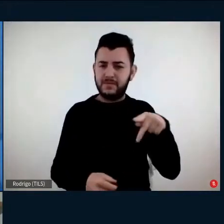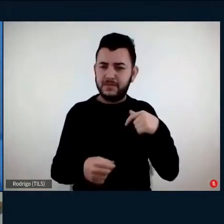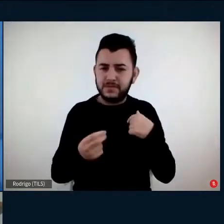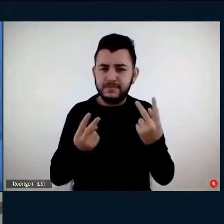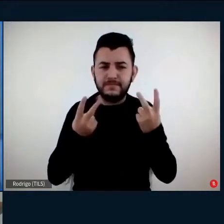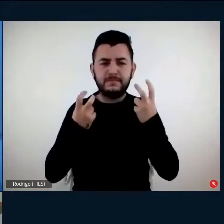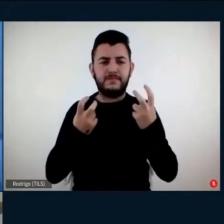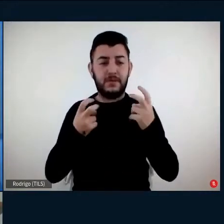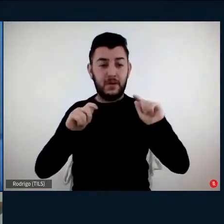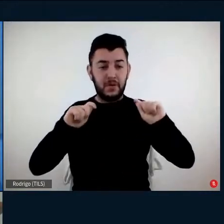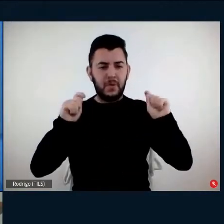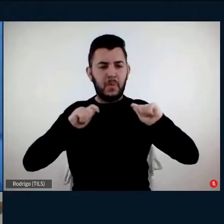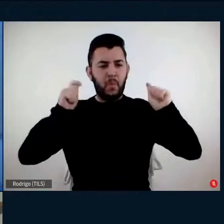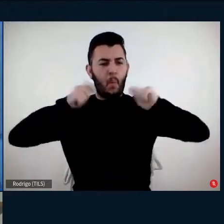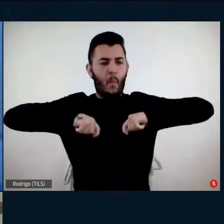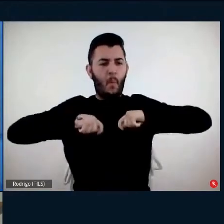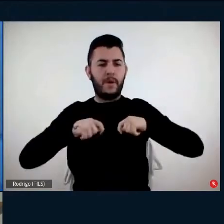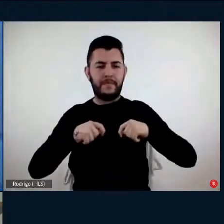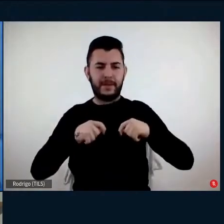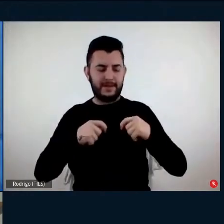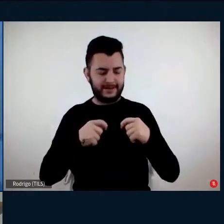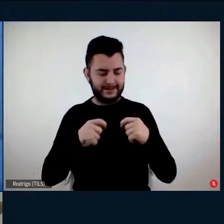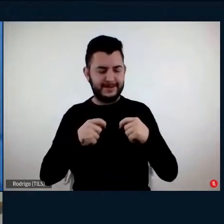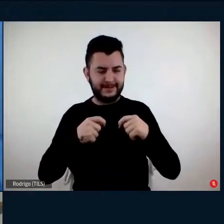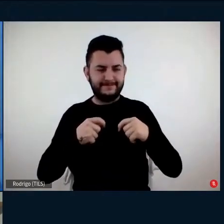tem sido